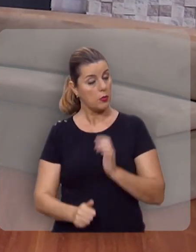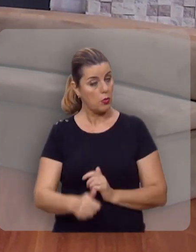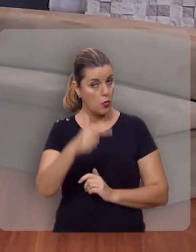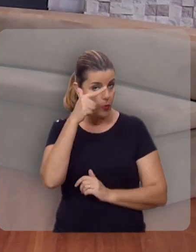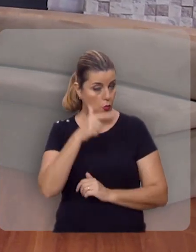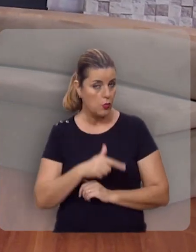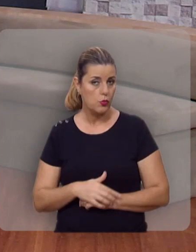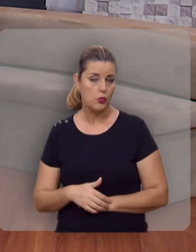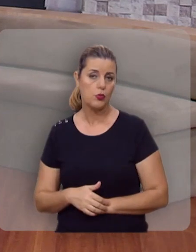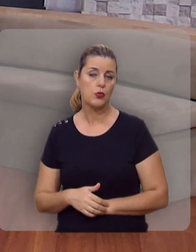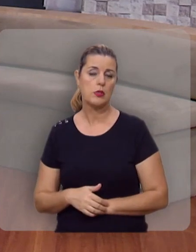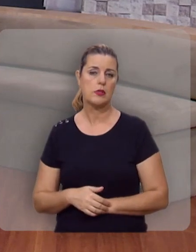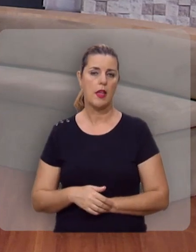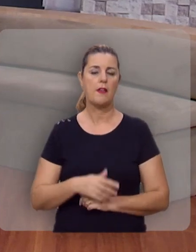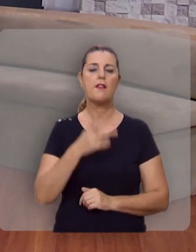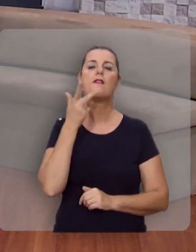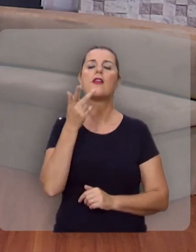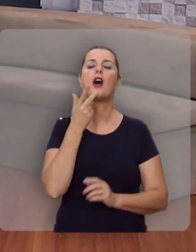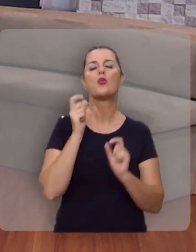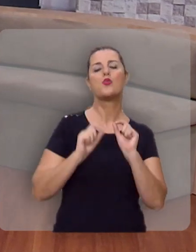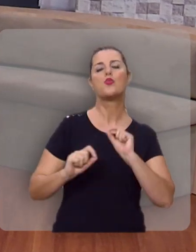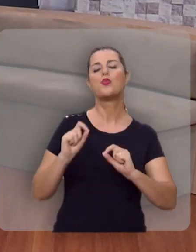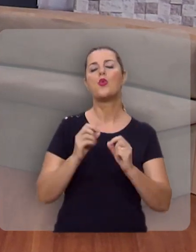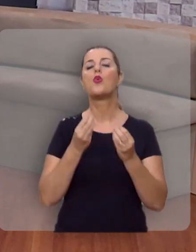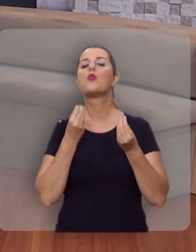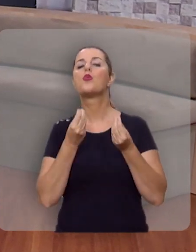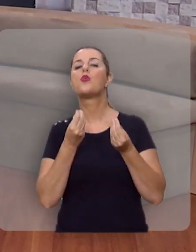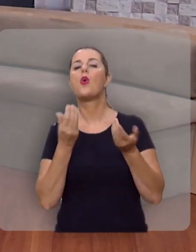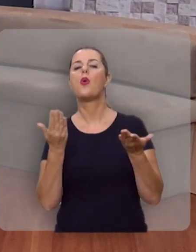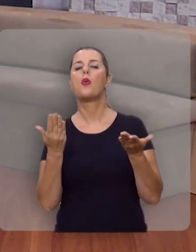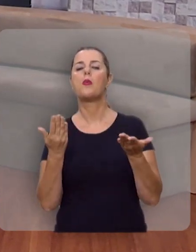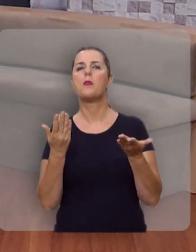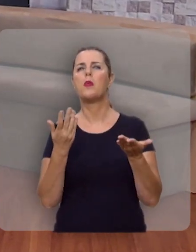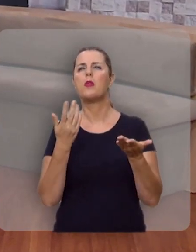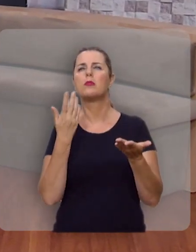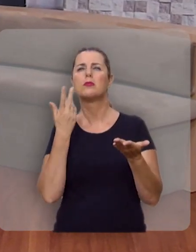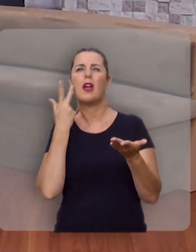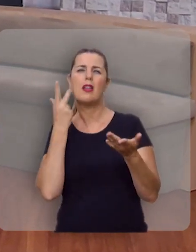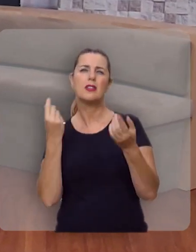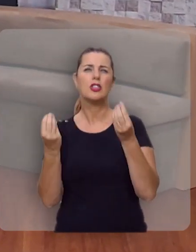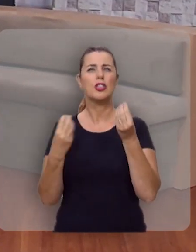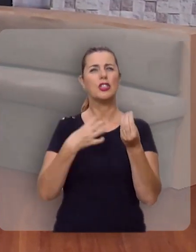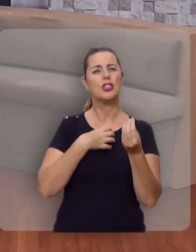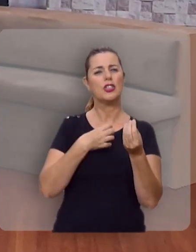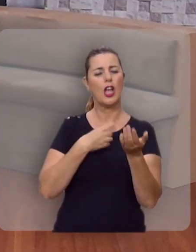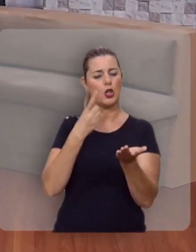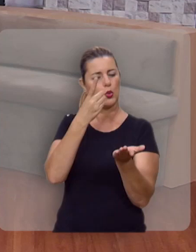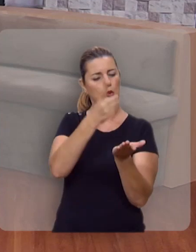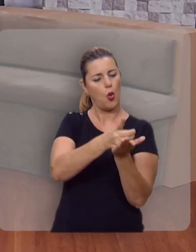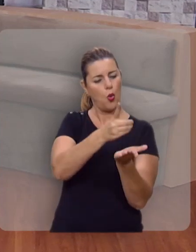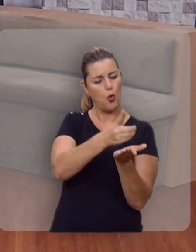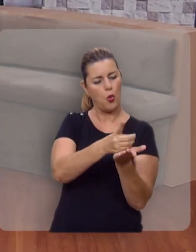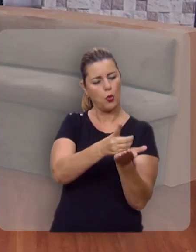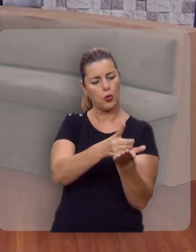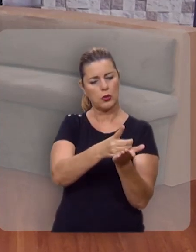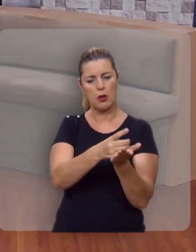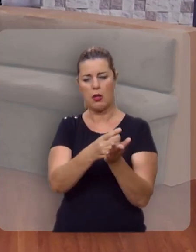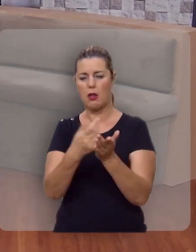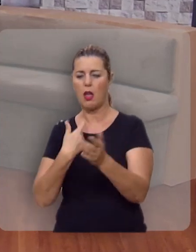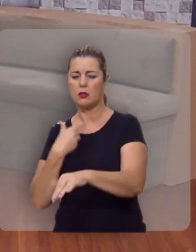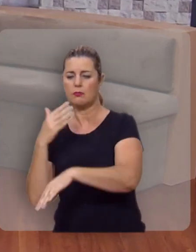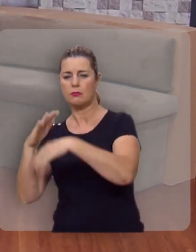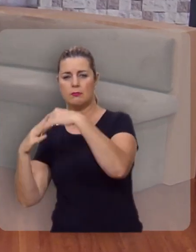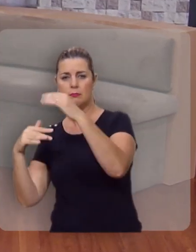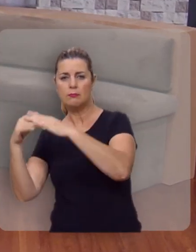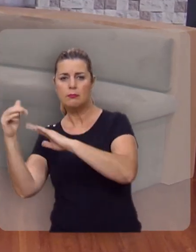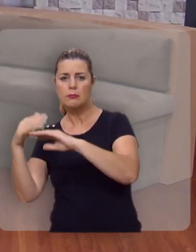capítulo 12 é como que esta dobradiça entre a parte doutrinária e a